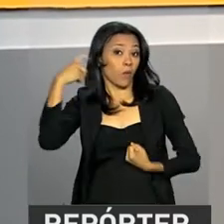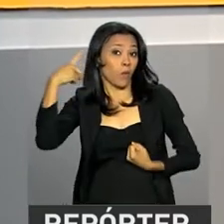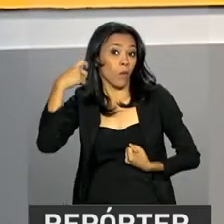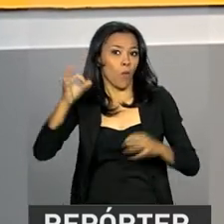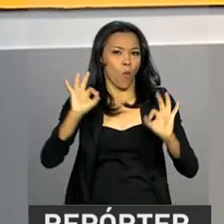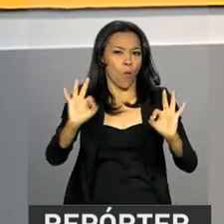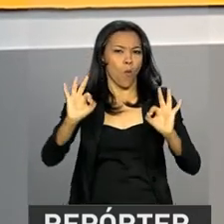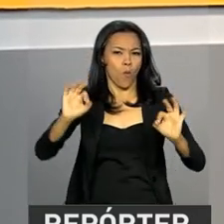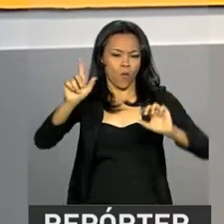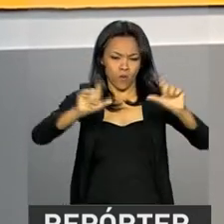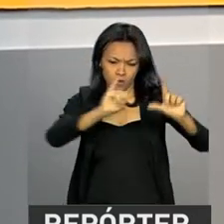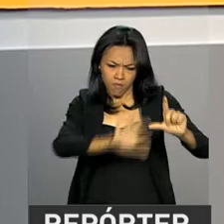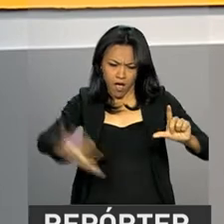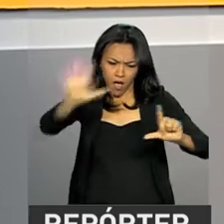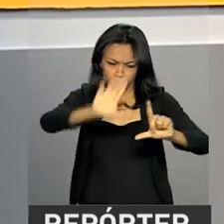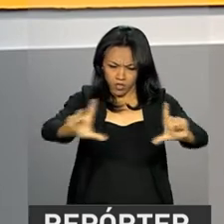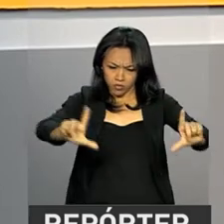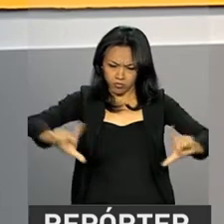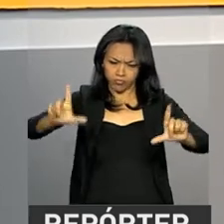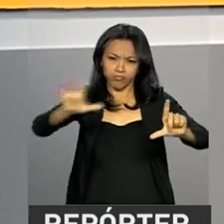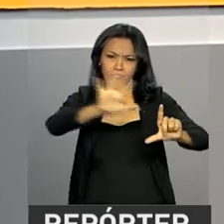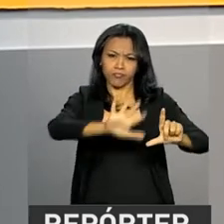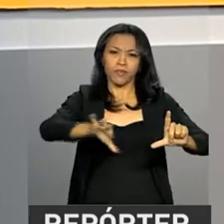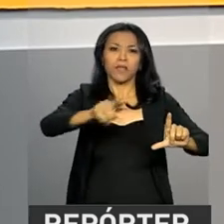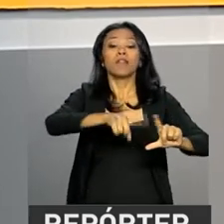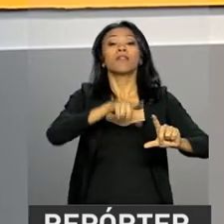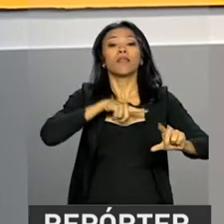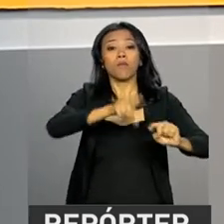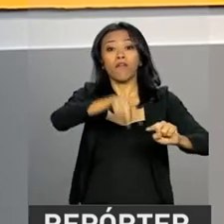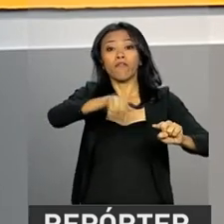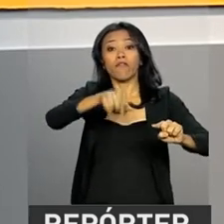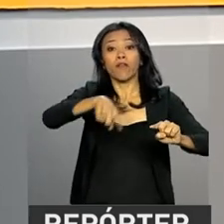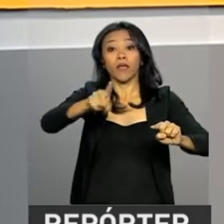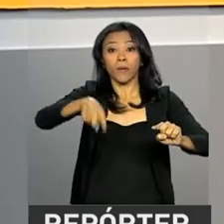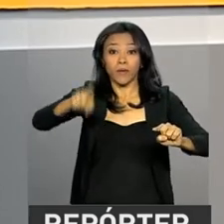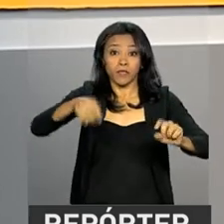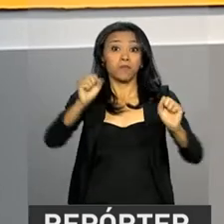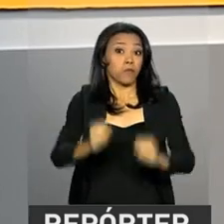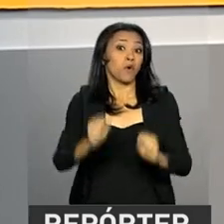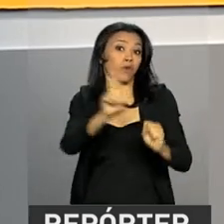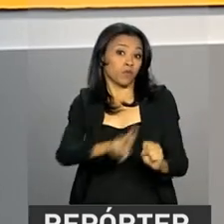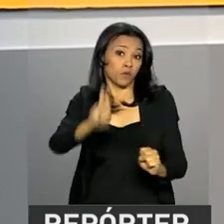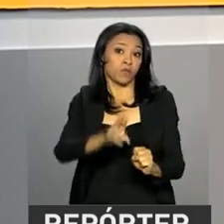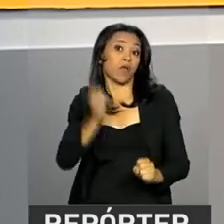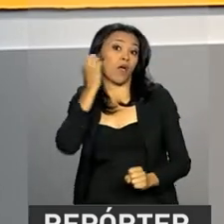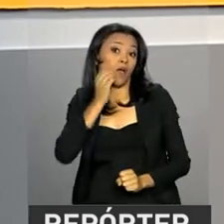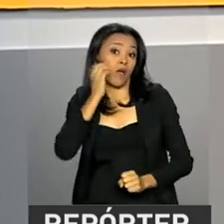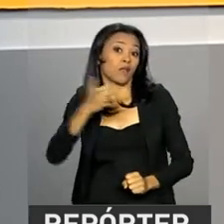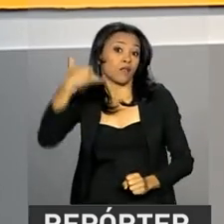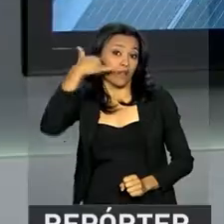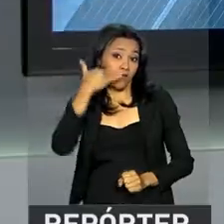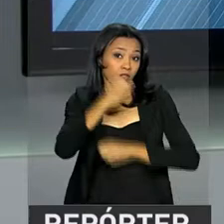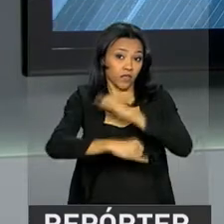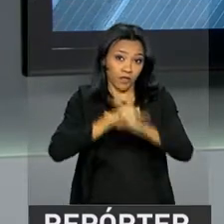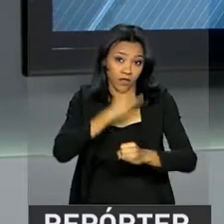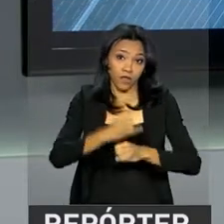e imagem o sistema digital libera uma faixa de freqüência para ser usada pela telefonia de internet 4g